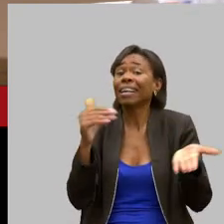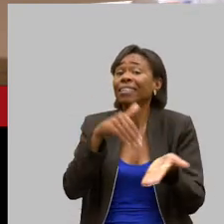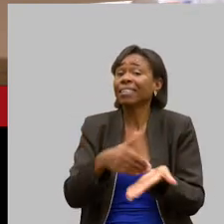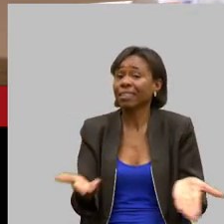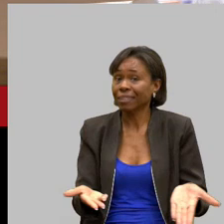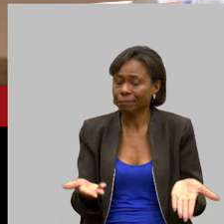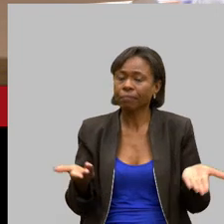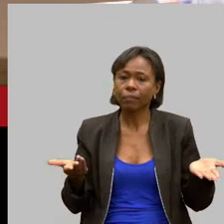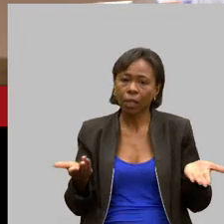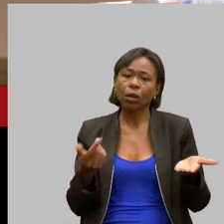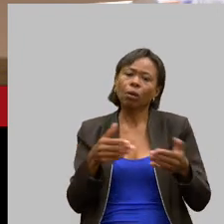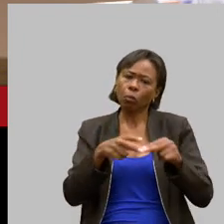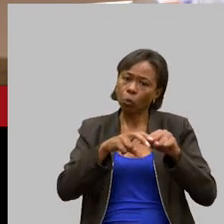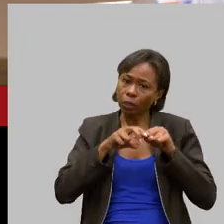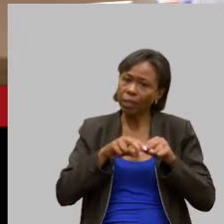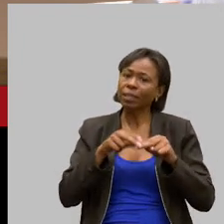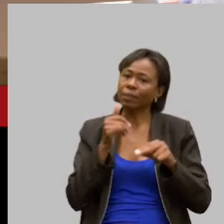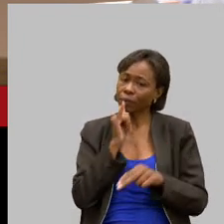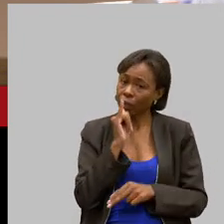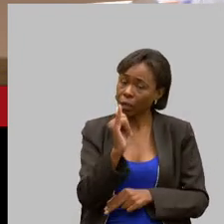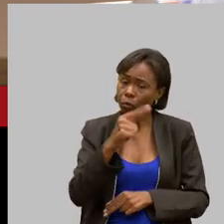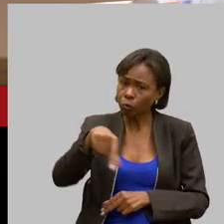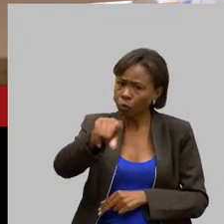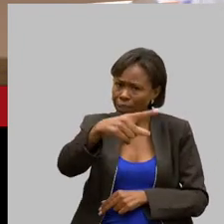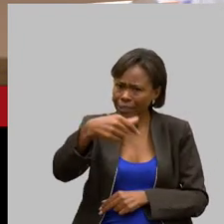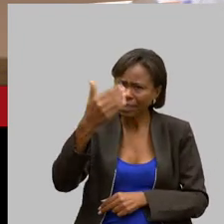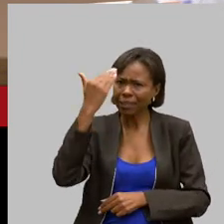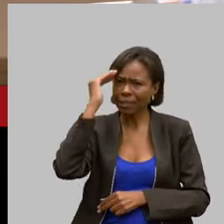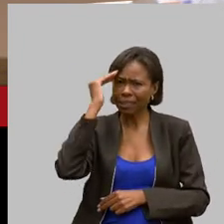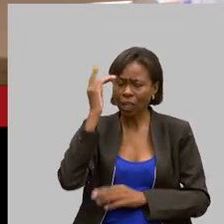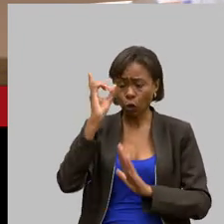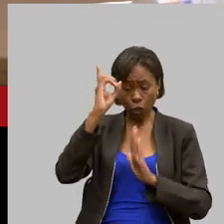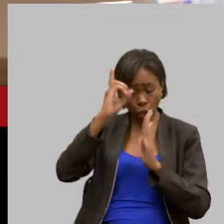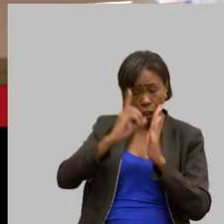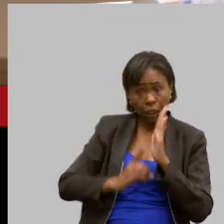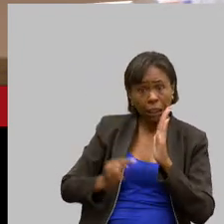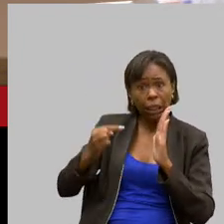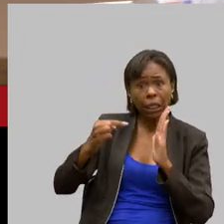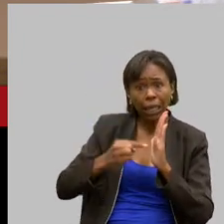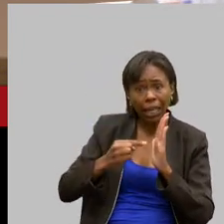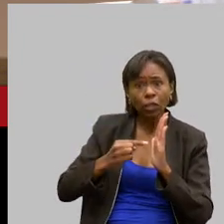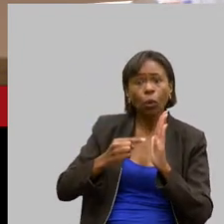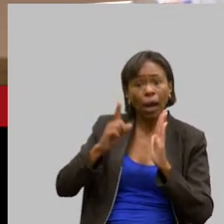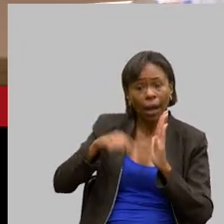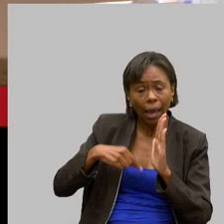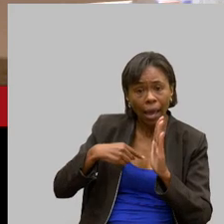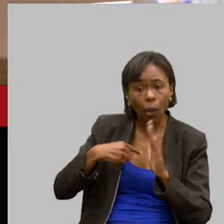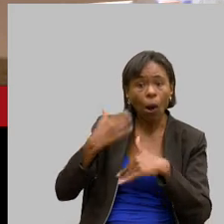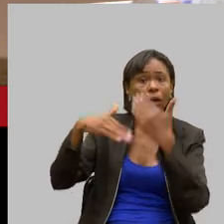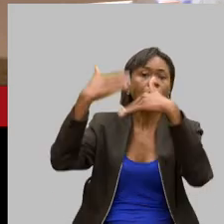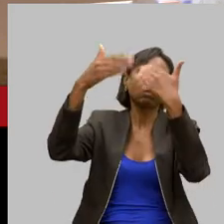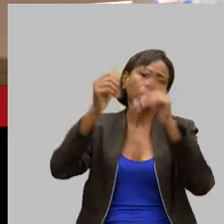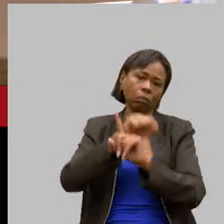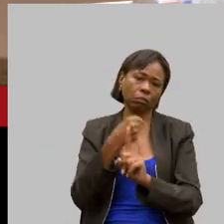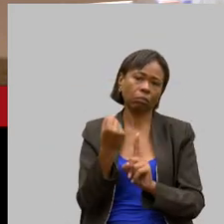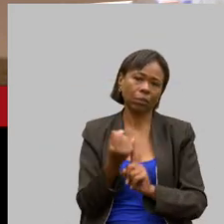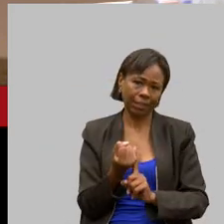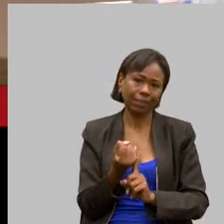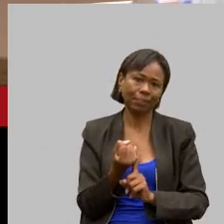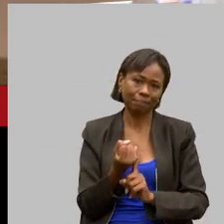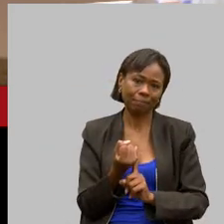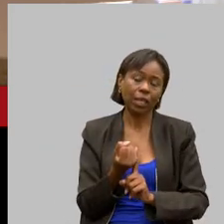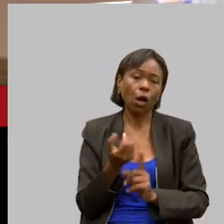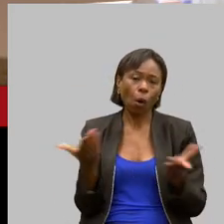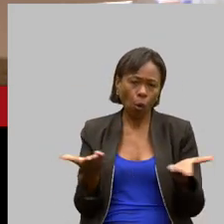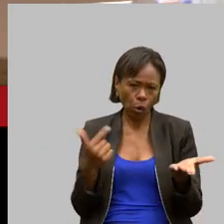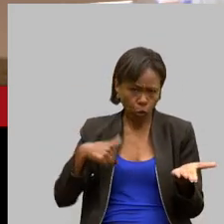entenderem que o direito ele é o reflexo do avanço da nossa sociedade e se hoje a gente pode estar aqui